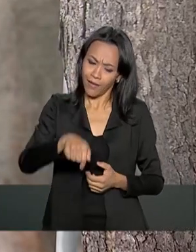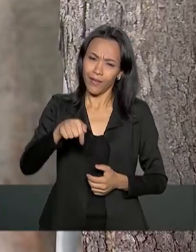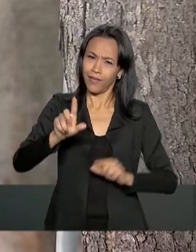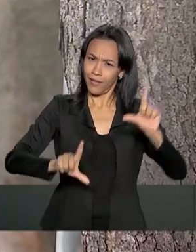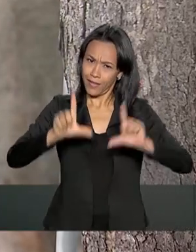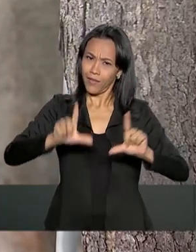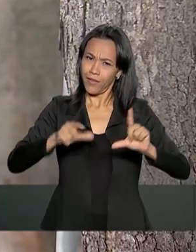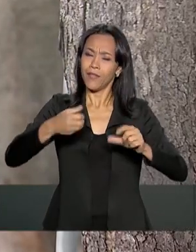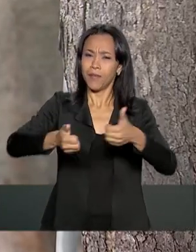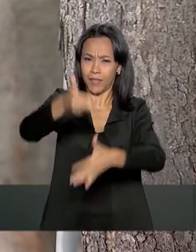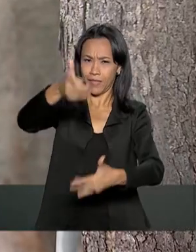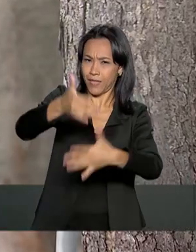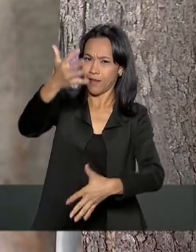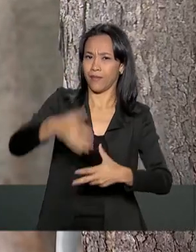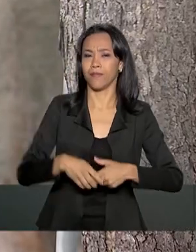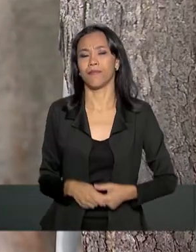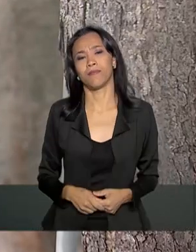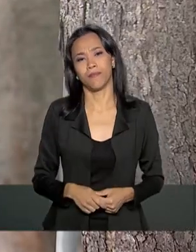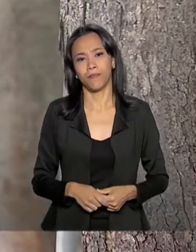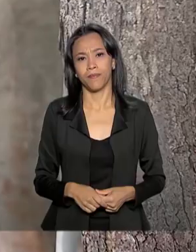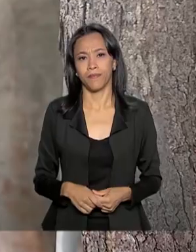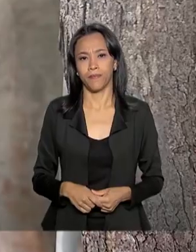e nas nossas redes sociais